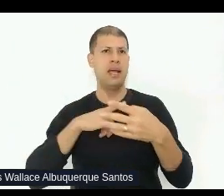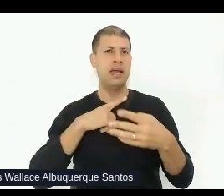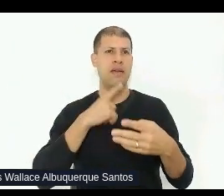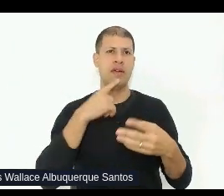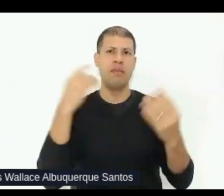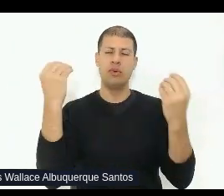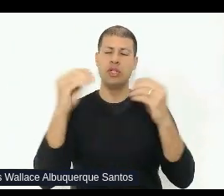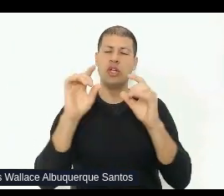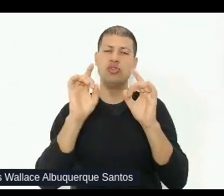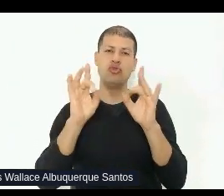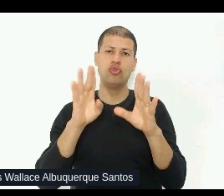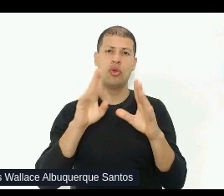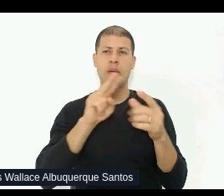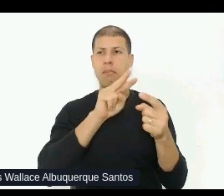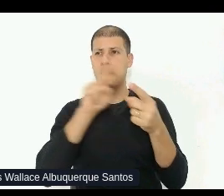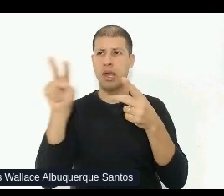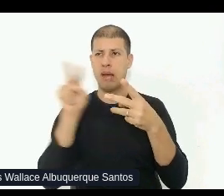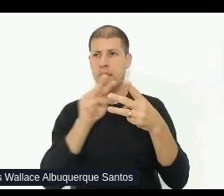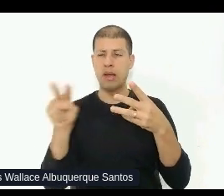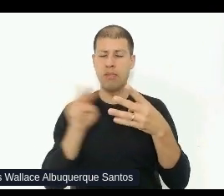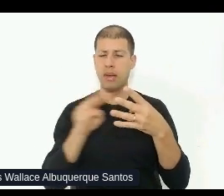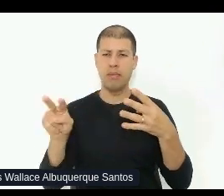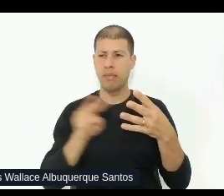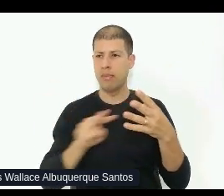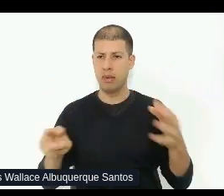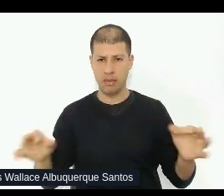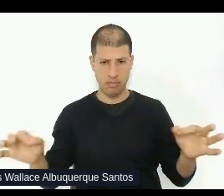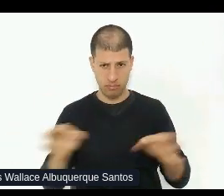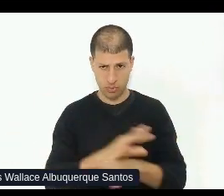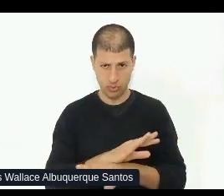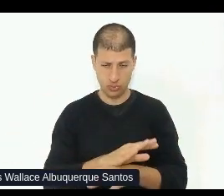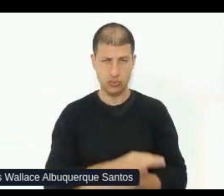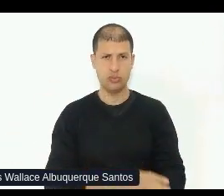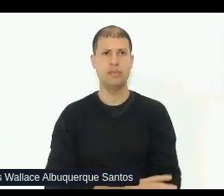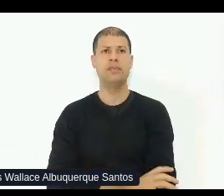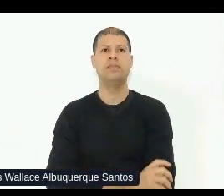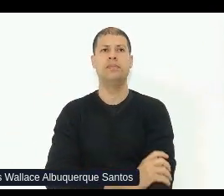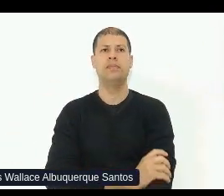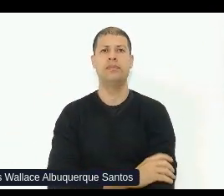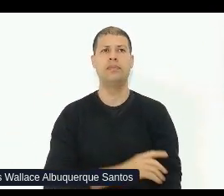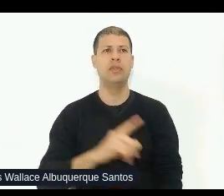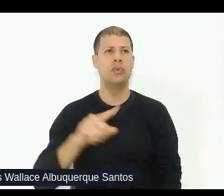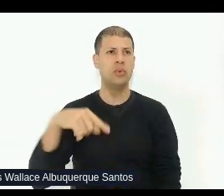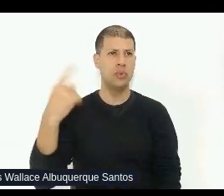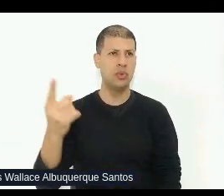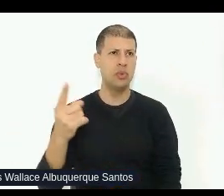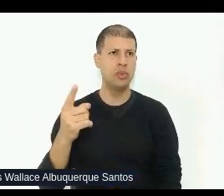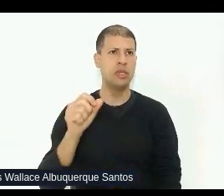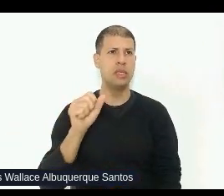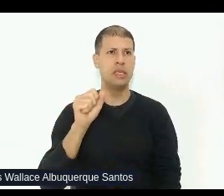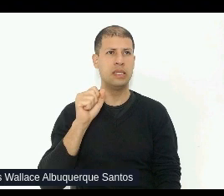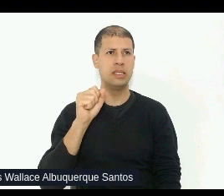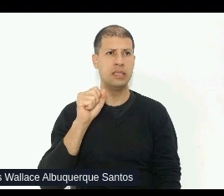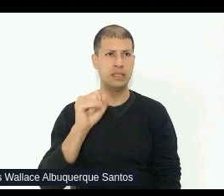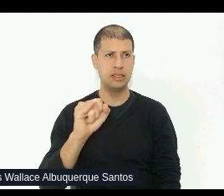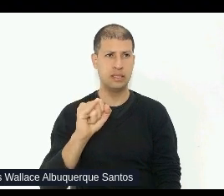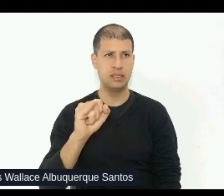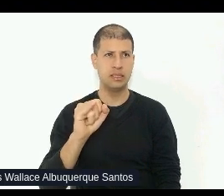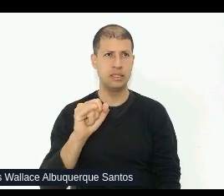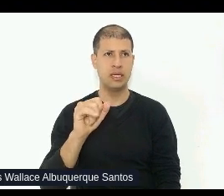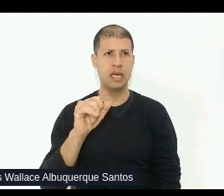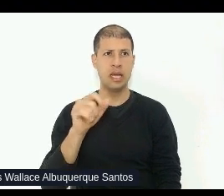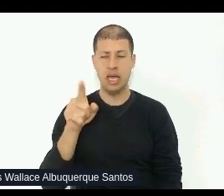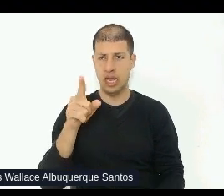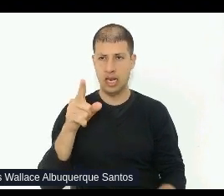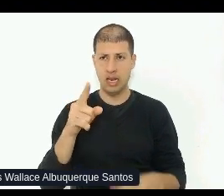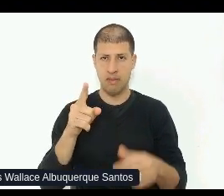apenas após a leitura de todos os elementos do item anterior. Aí o próximo item, caso a dica seja a primeira, este item deve